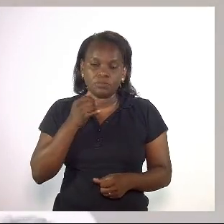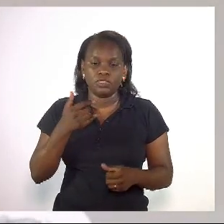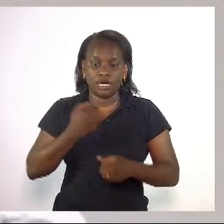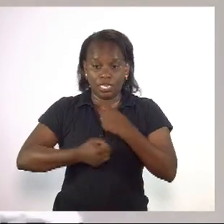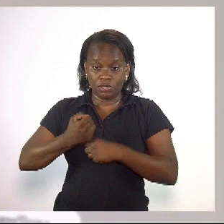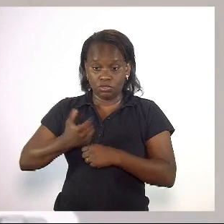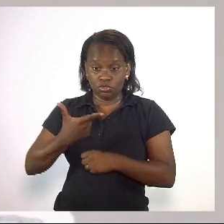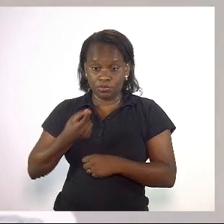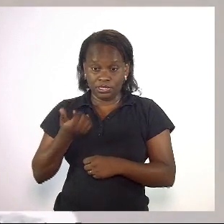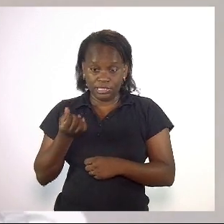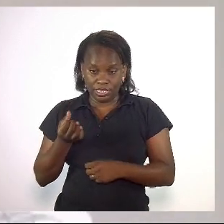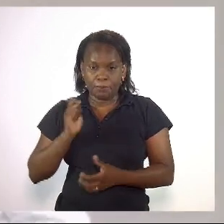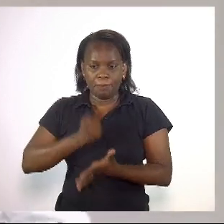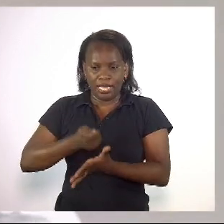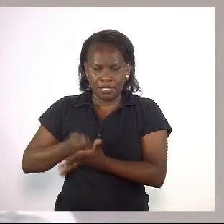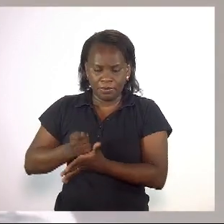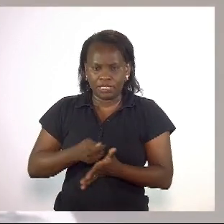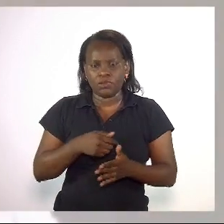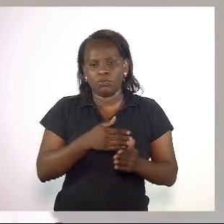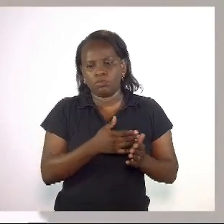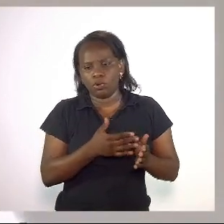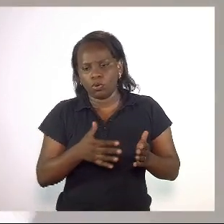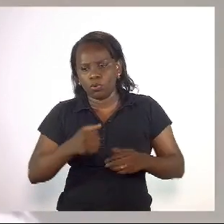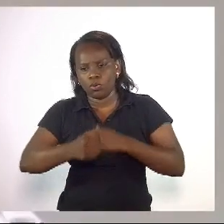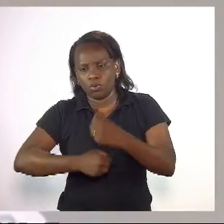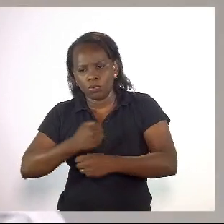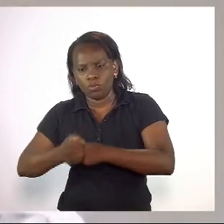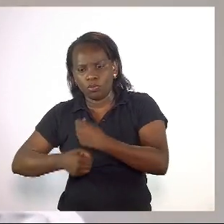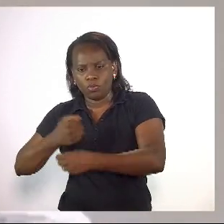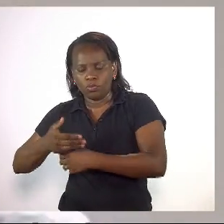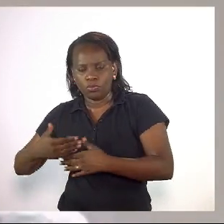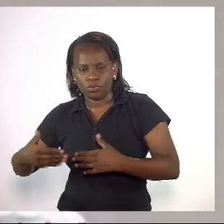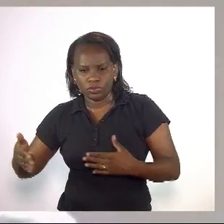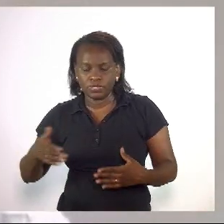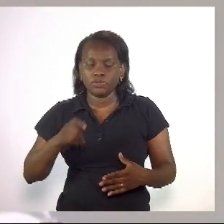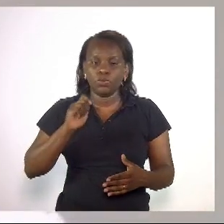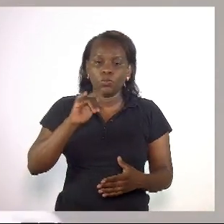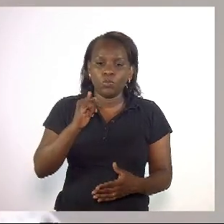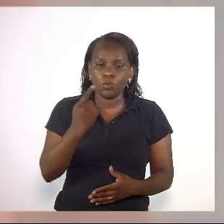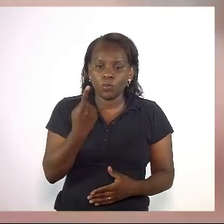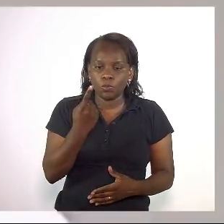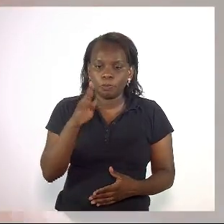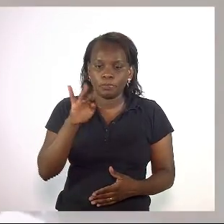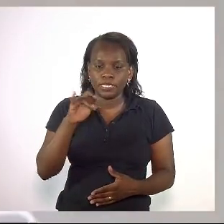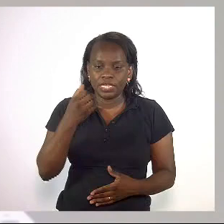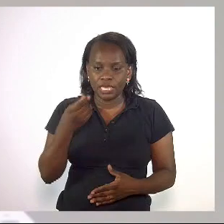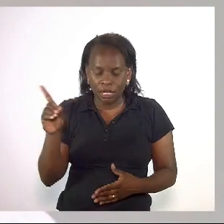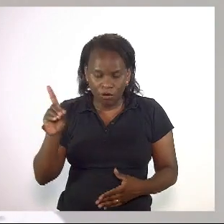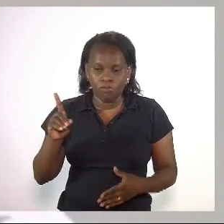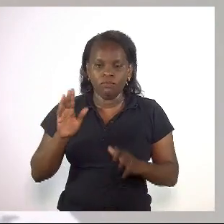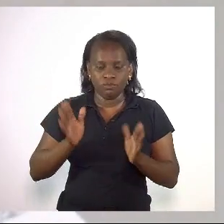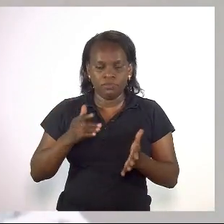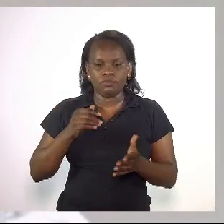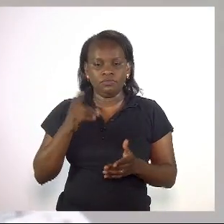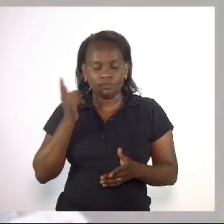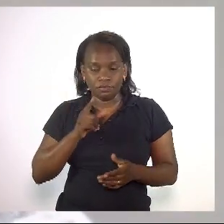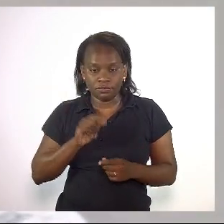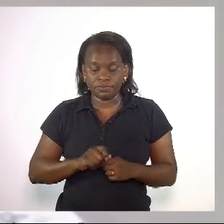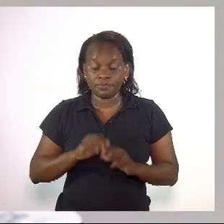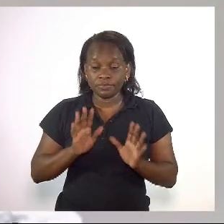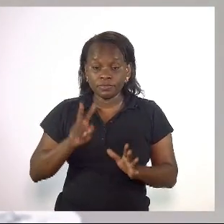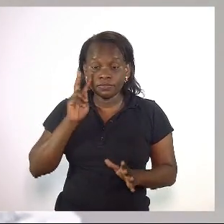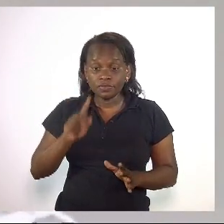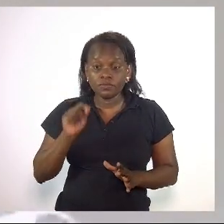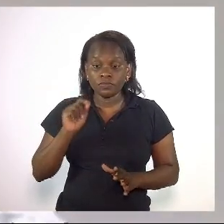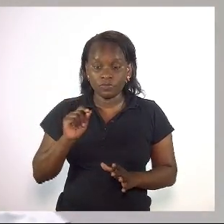2016, que houve pagamentos ao longo dos anos seguintes de mais de 1 bilhão de reais de IRPs gerados no ano de 2016. Então, o que nós